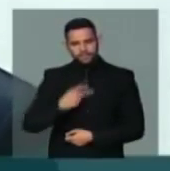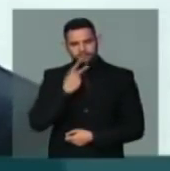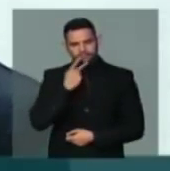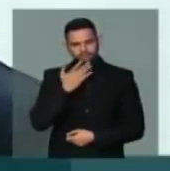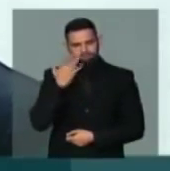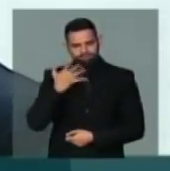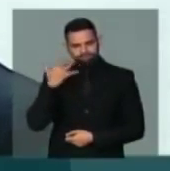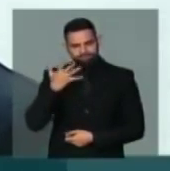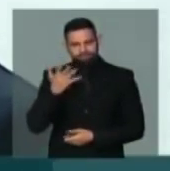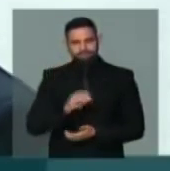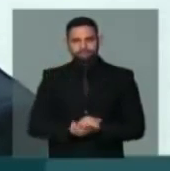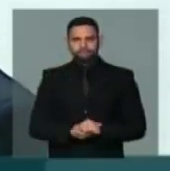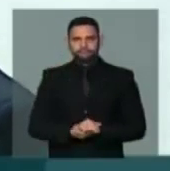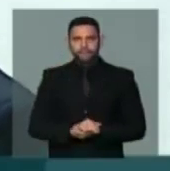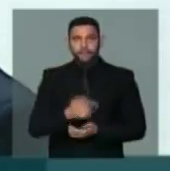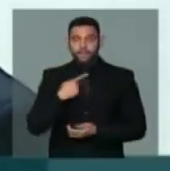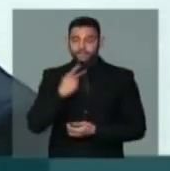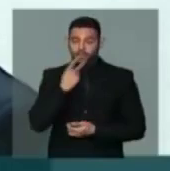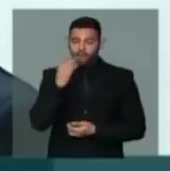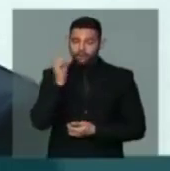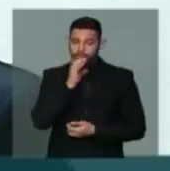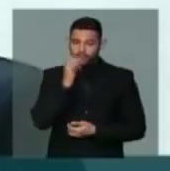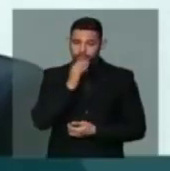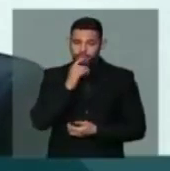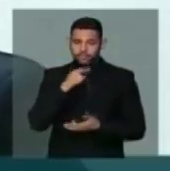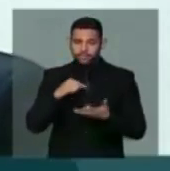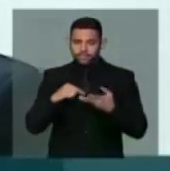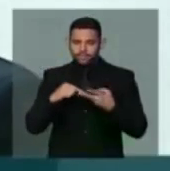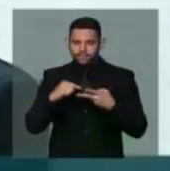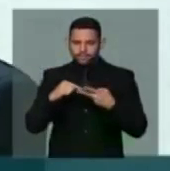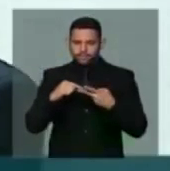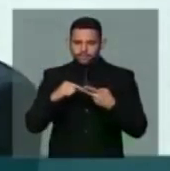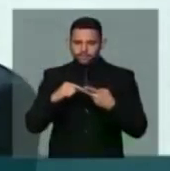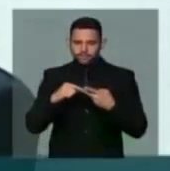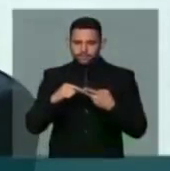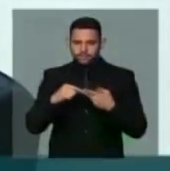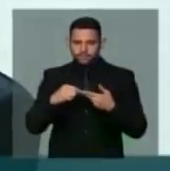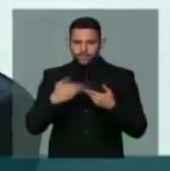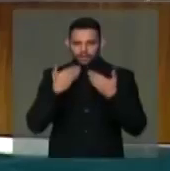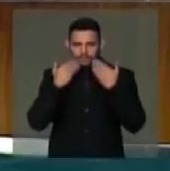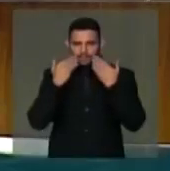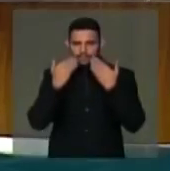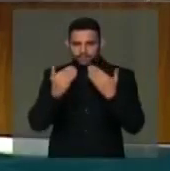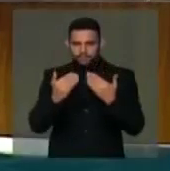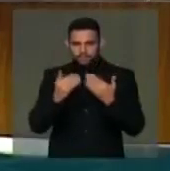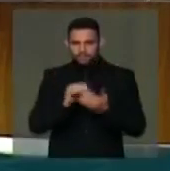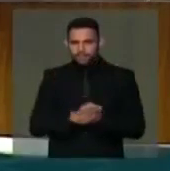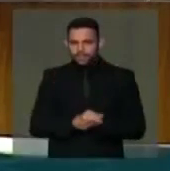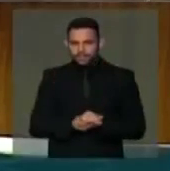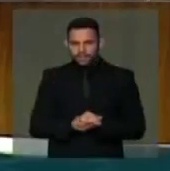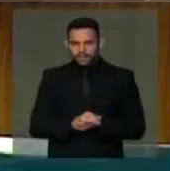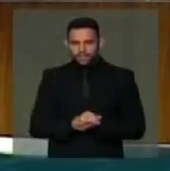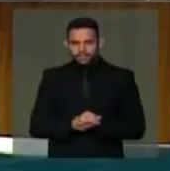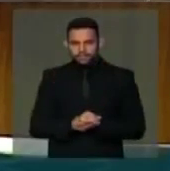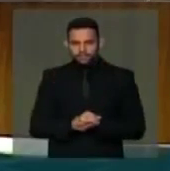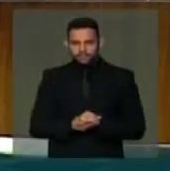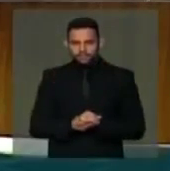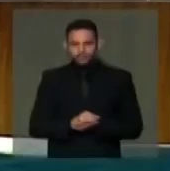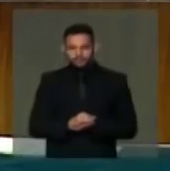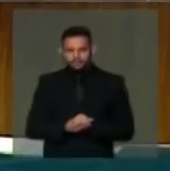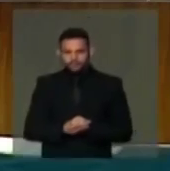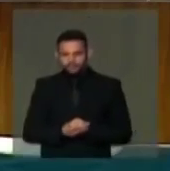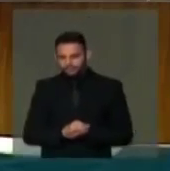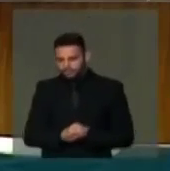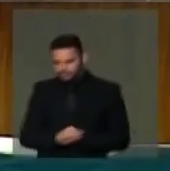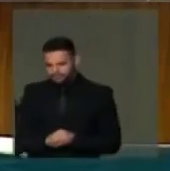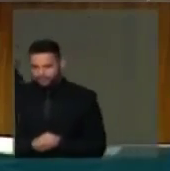fala, mas dizer rapidamente que entre esses desafios apresentados pela ministra, me lembro perfeitamente da Conferência de Durban,